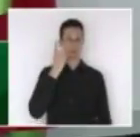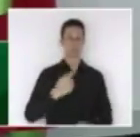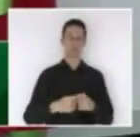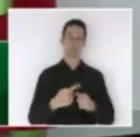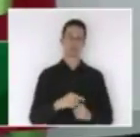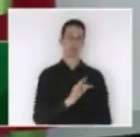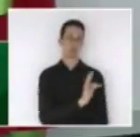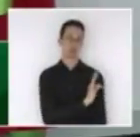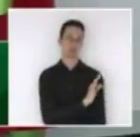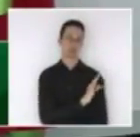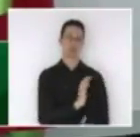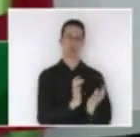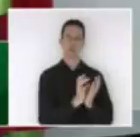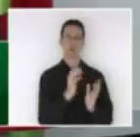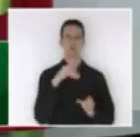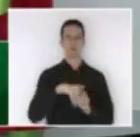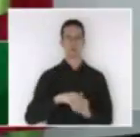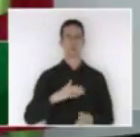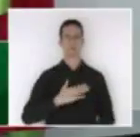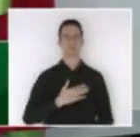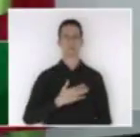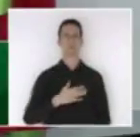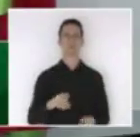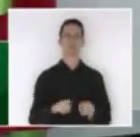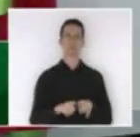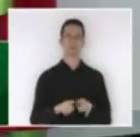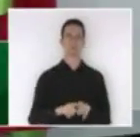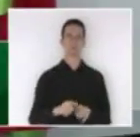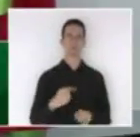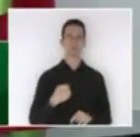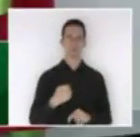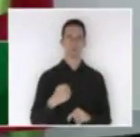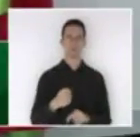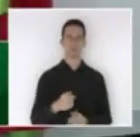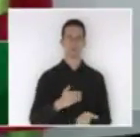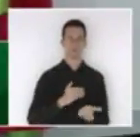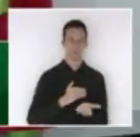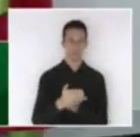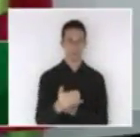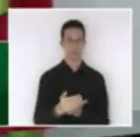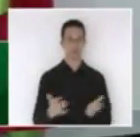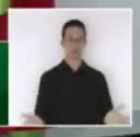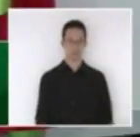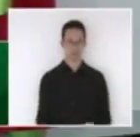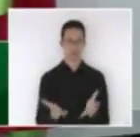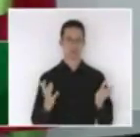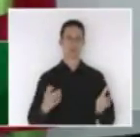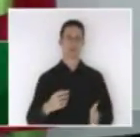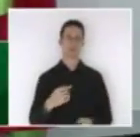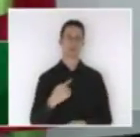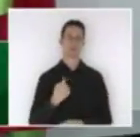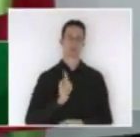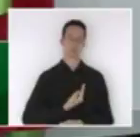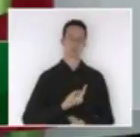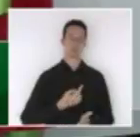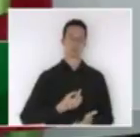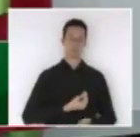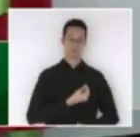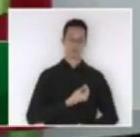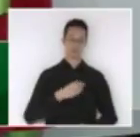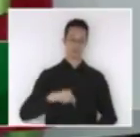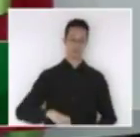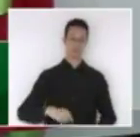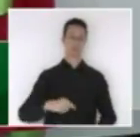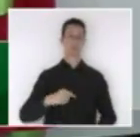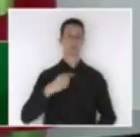também abrido espaço, estímulo para que nós estivéssemos na vida pública, especialmente através